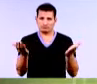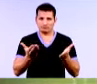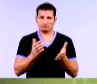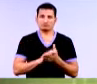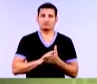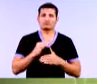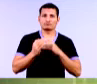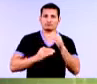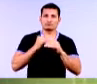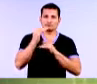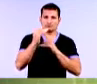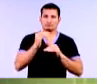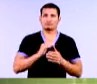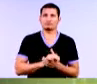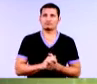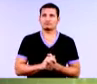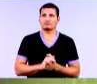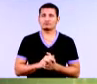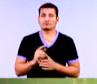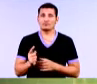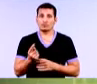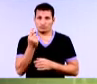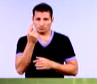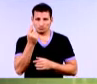ser desenvolvida. A única